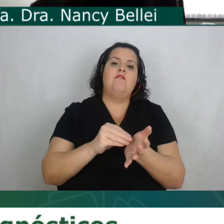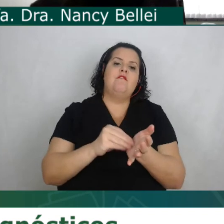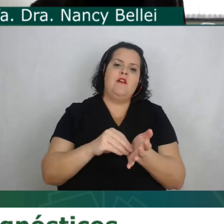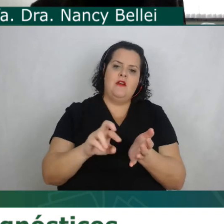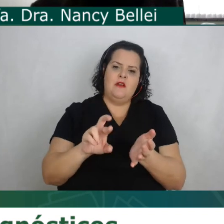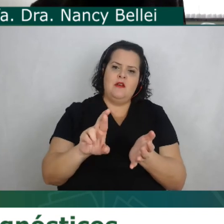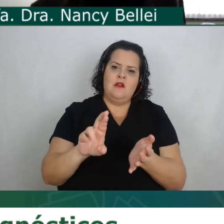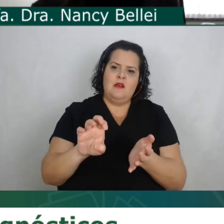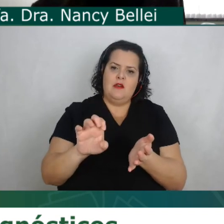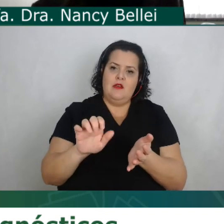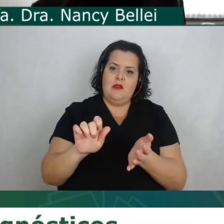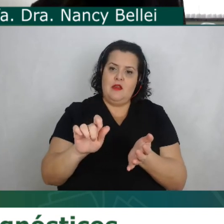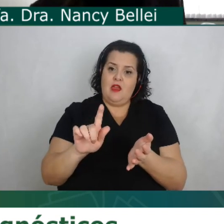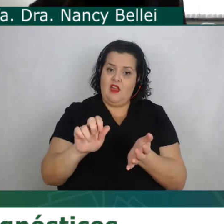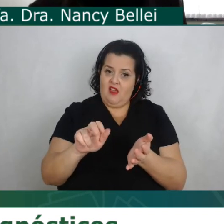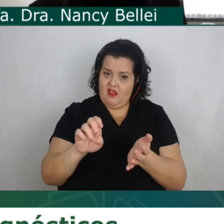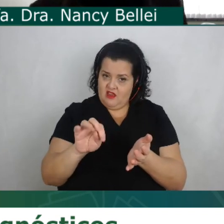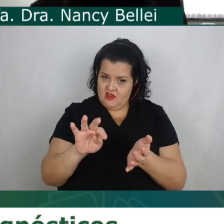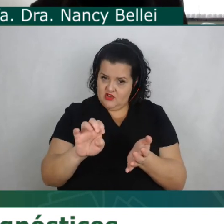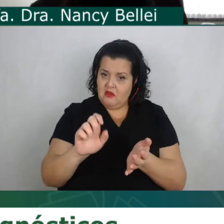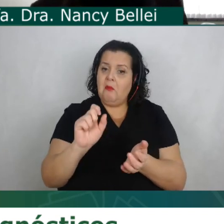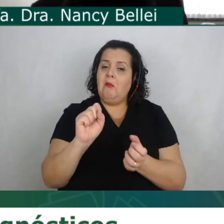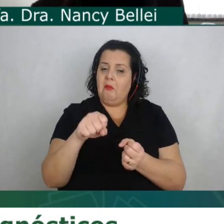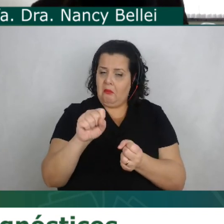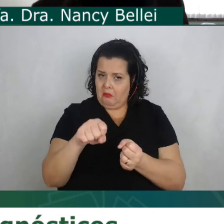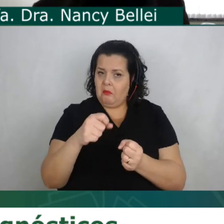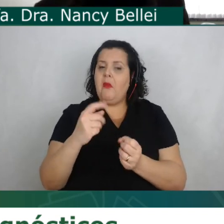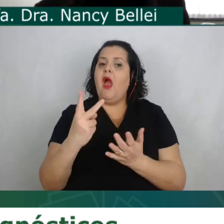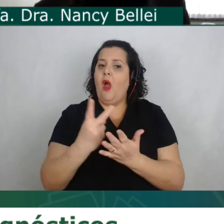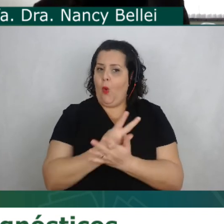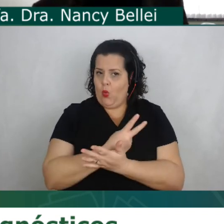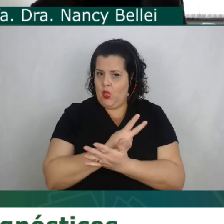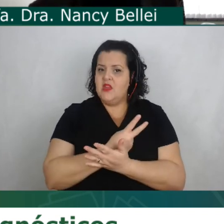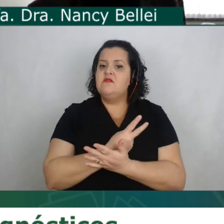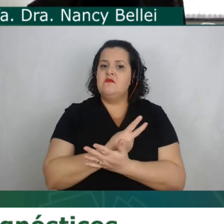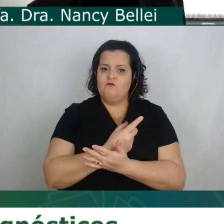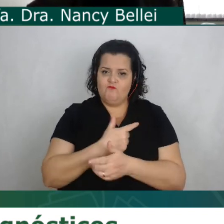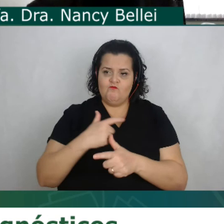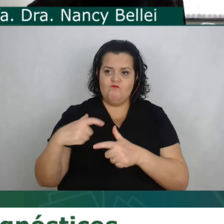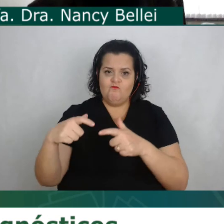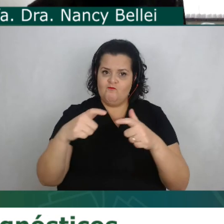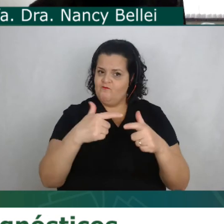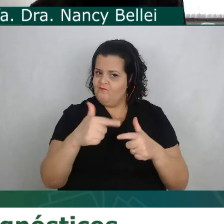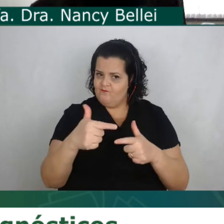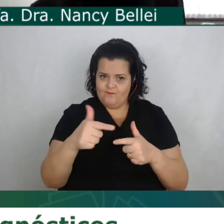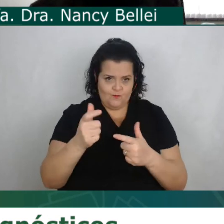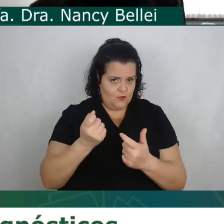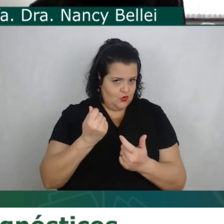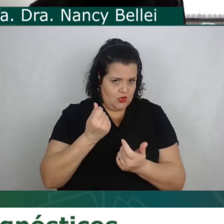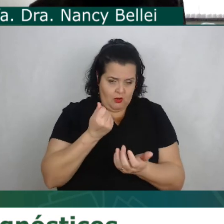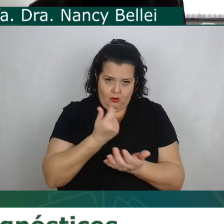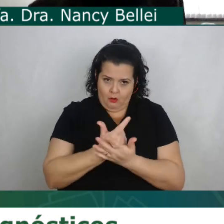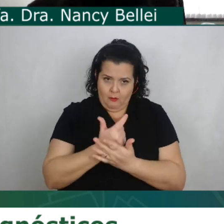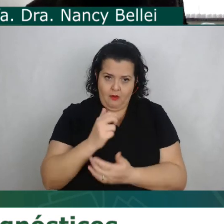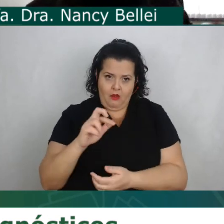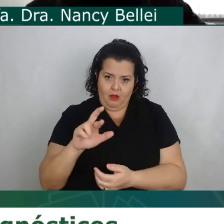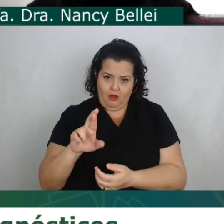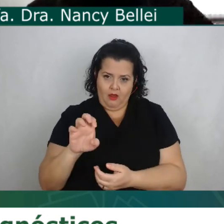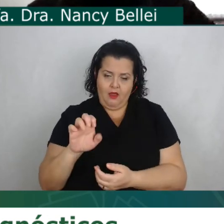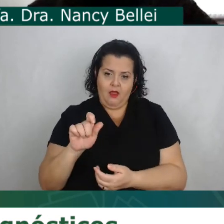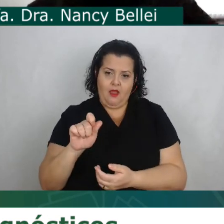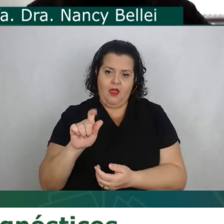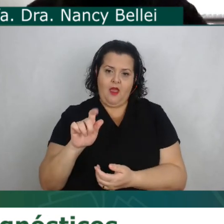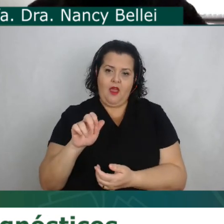uma situação que a gente enfrentou durante algum tempo. E, eventualmente, conversar com laboratórios parceiros